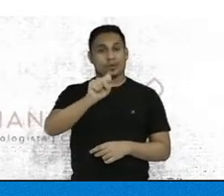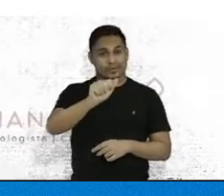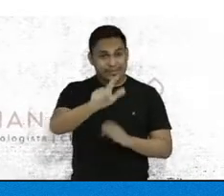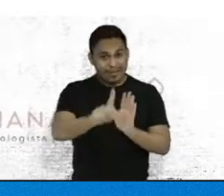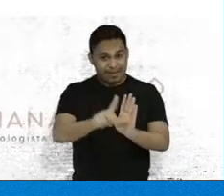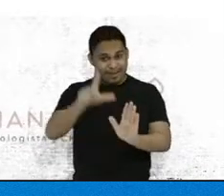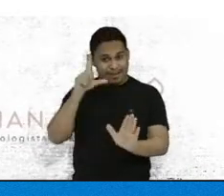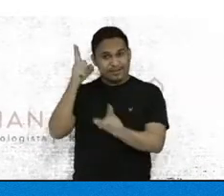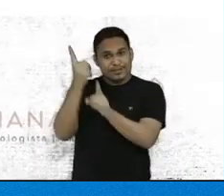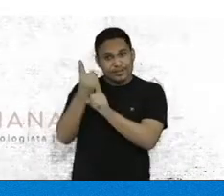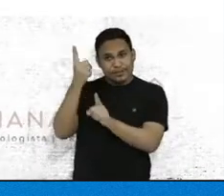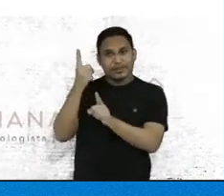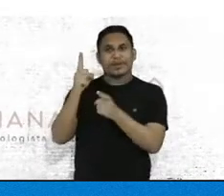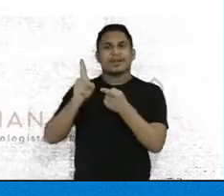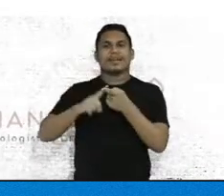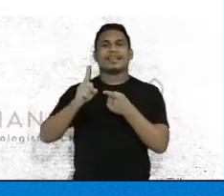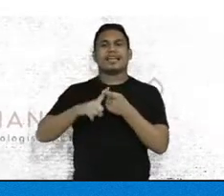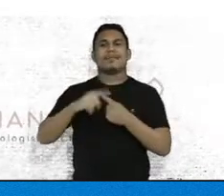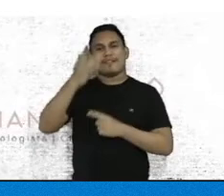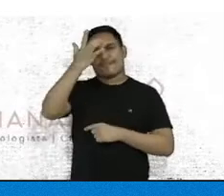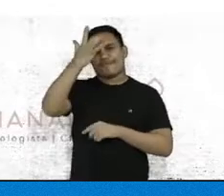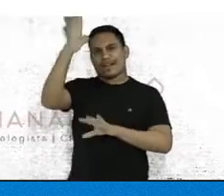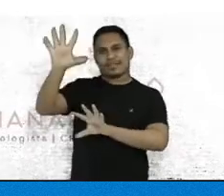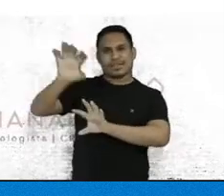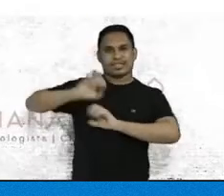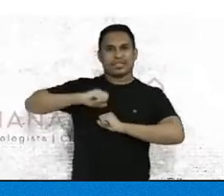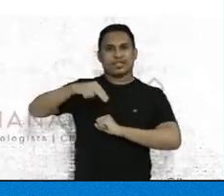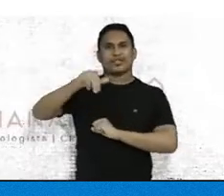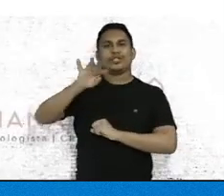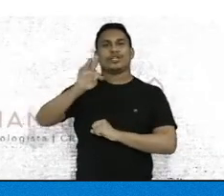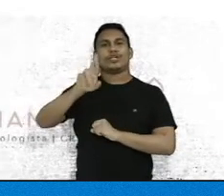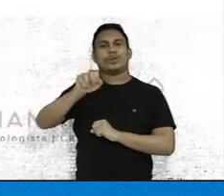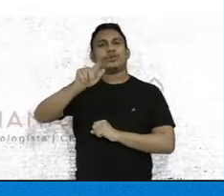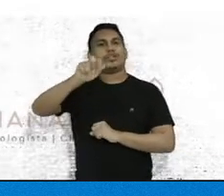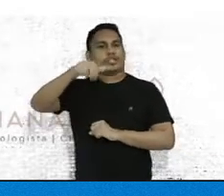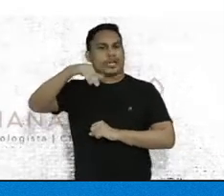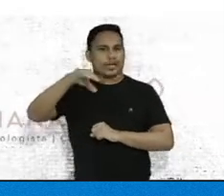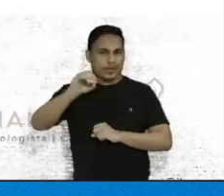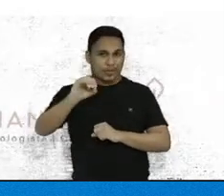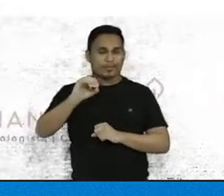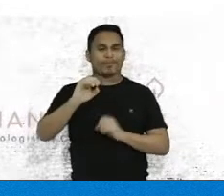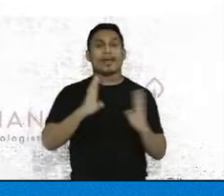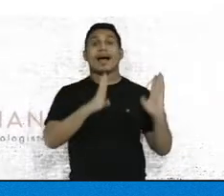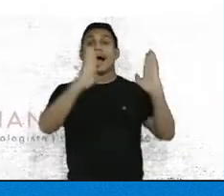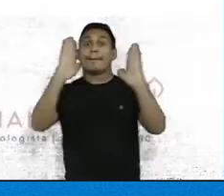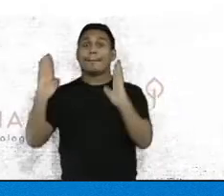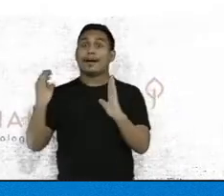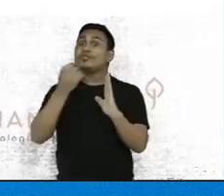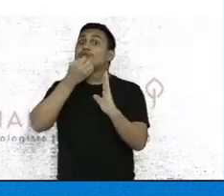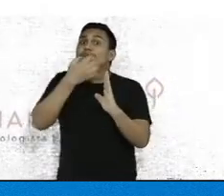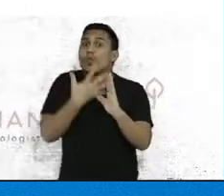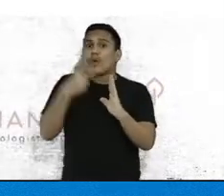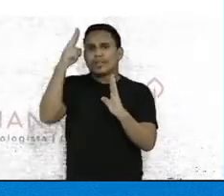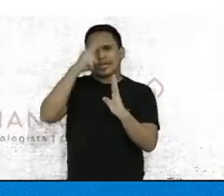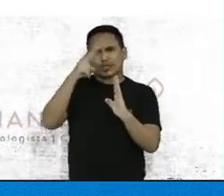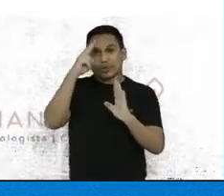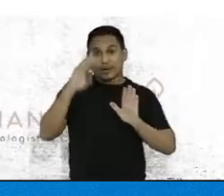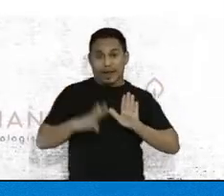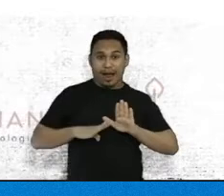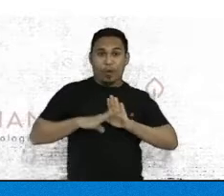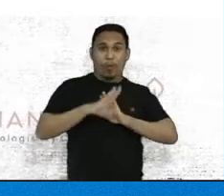receptor estrogênio. A parte boa dessa história é que, embora exista um aumento de risco, a presença do